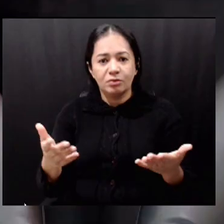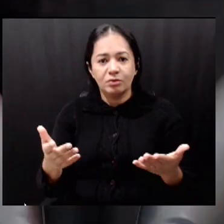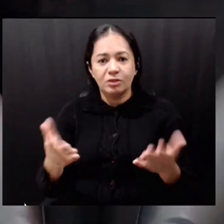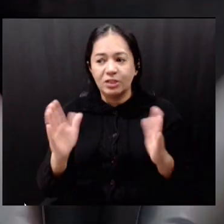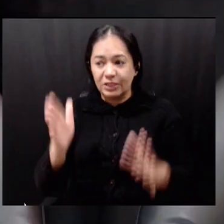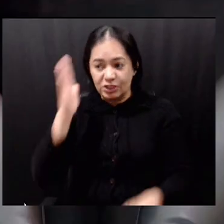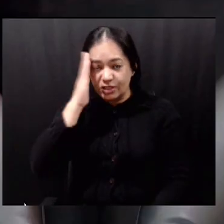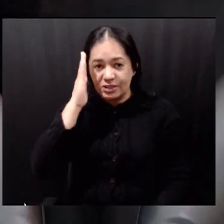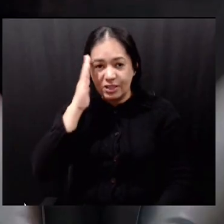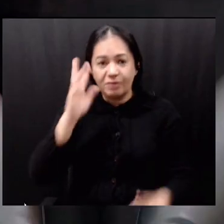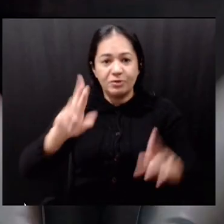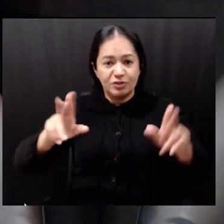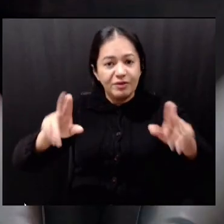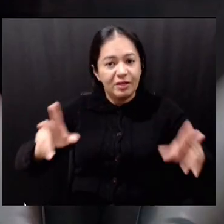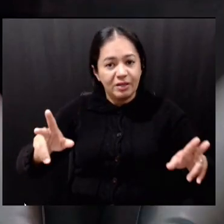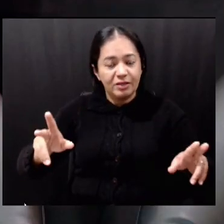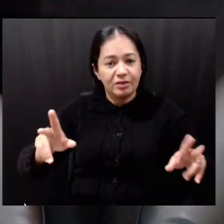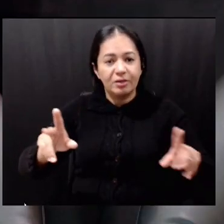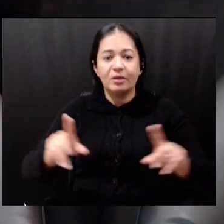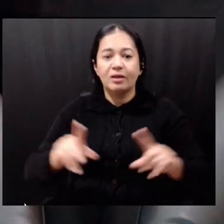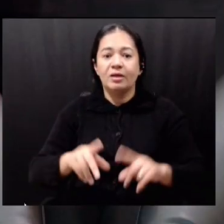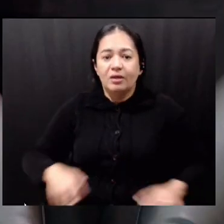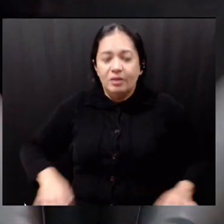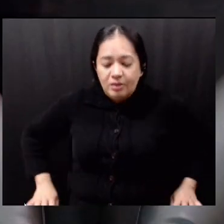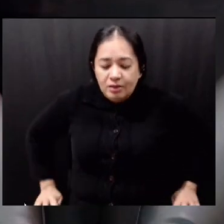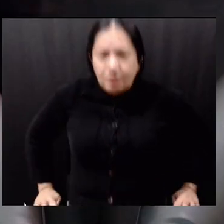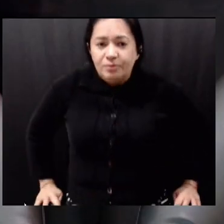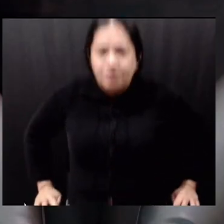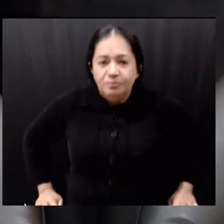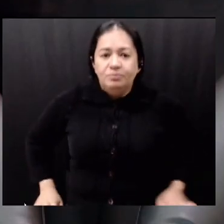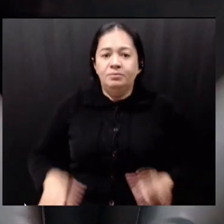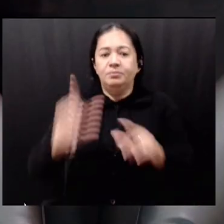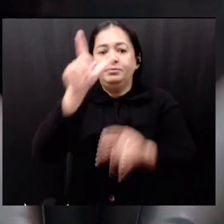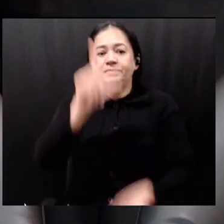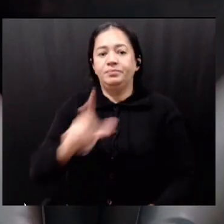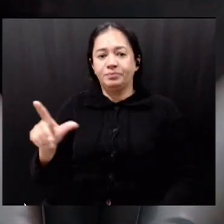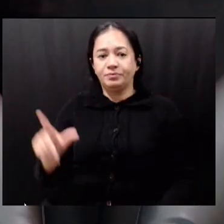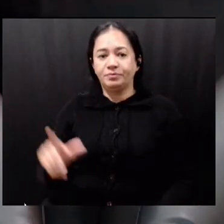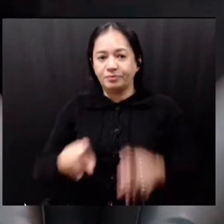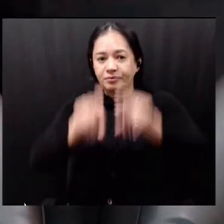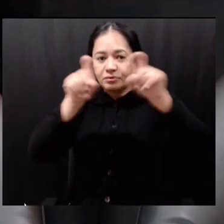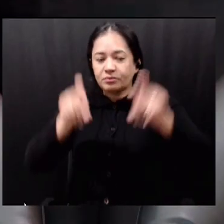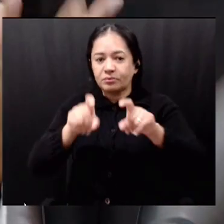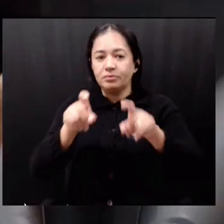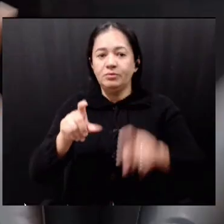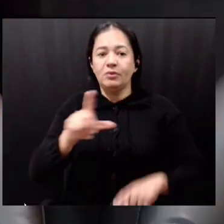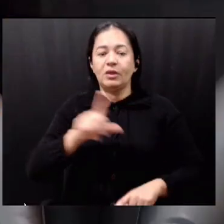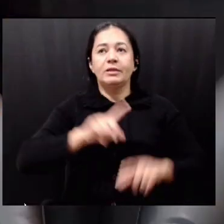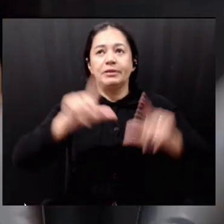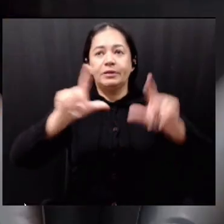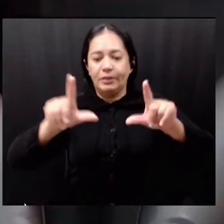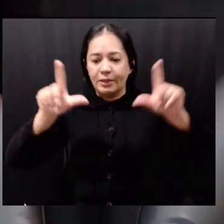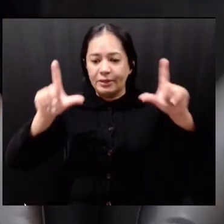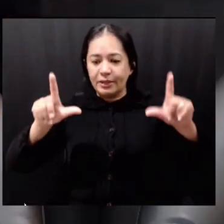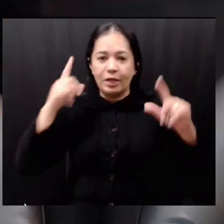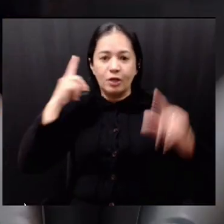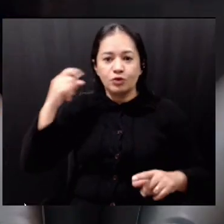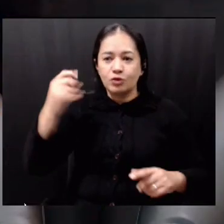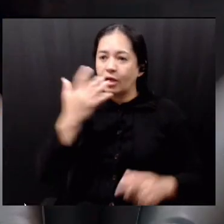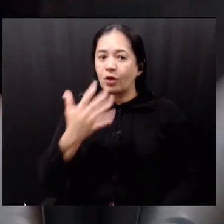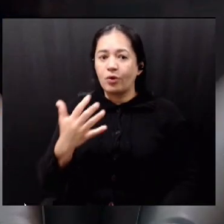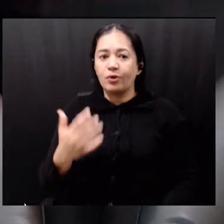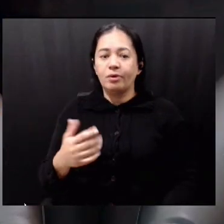brincadeiras diferentes. Então, assim, é lógico que o computador, ele tem a tela, ele tem o som, tem as cores que são mais chamativas, que são